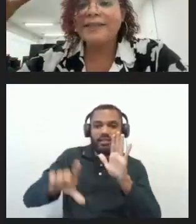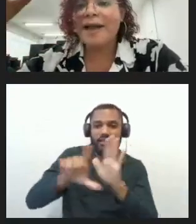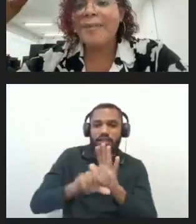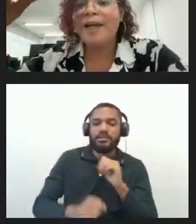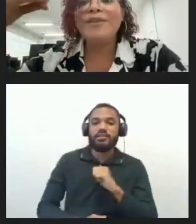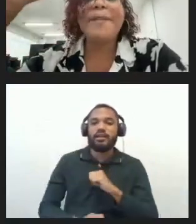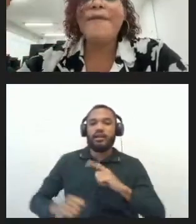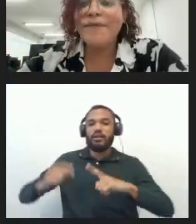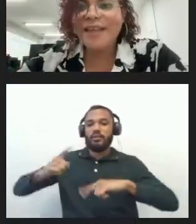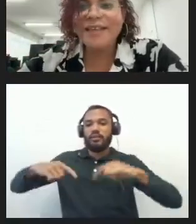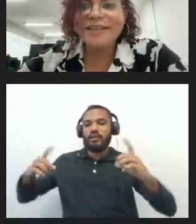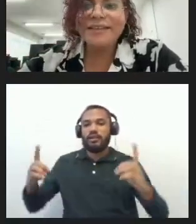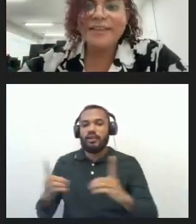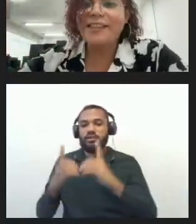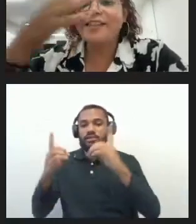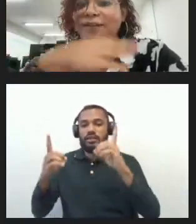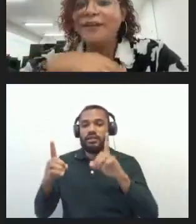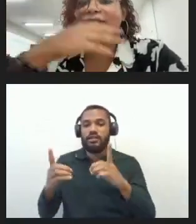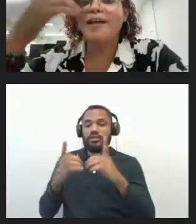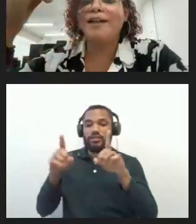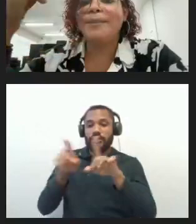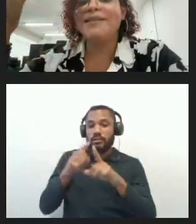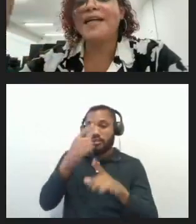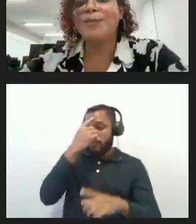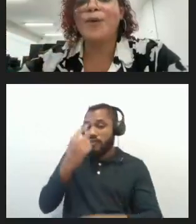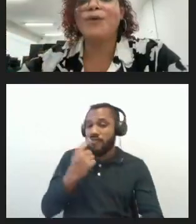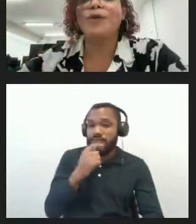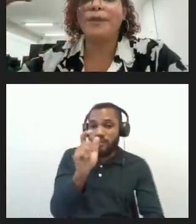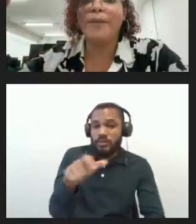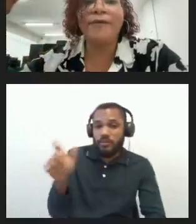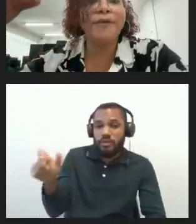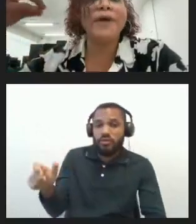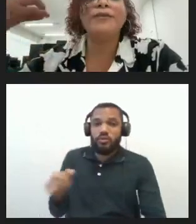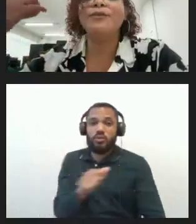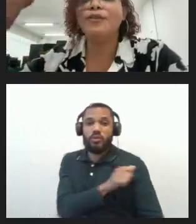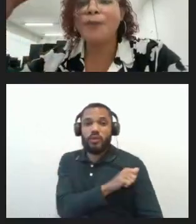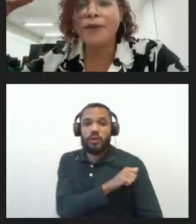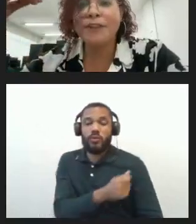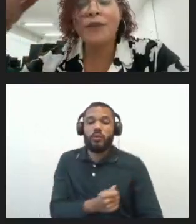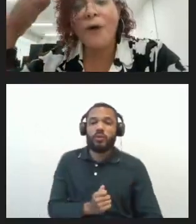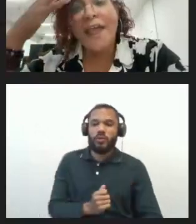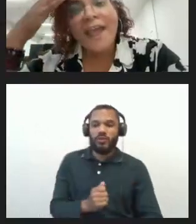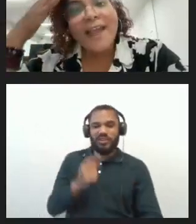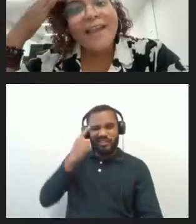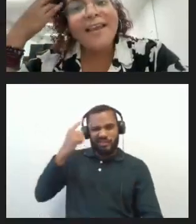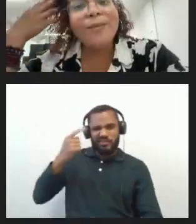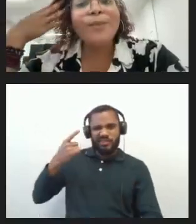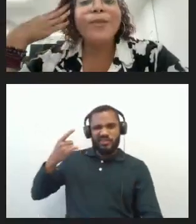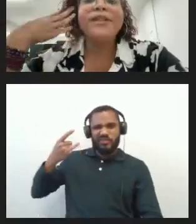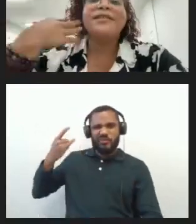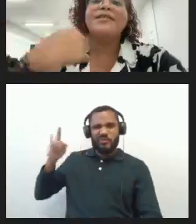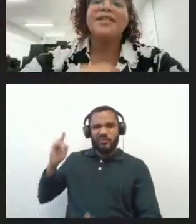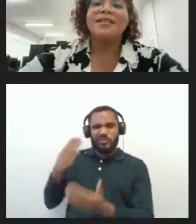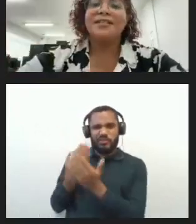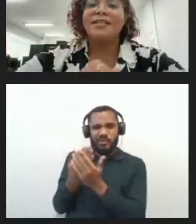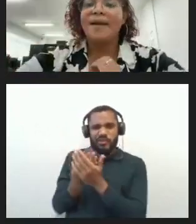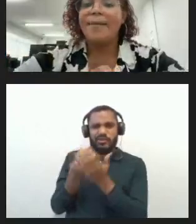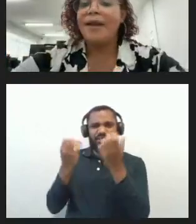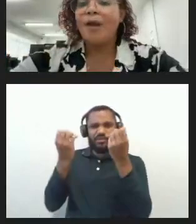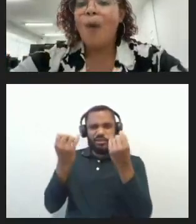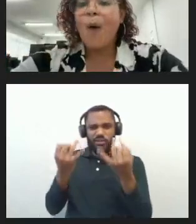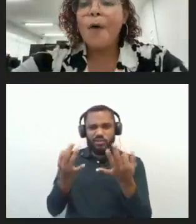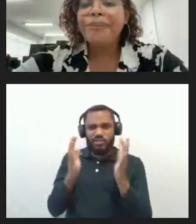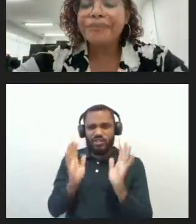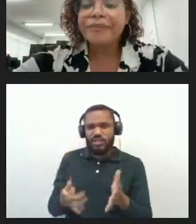trabalha os perfis, que a gente até falou na aula passada um pouco sobre perfil do aluno, do professor, e muitas das vezes a